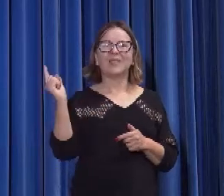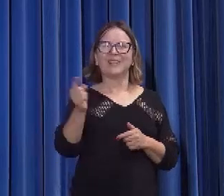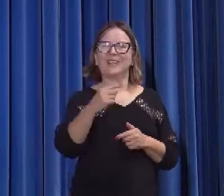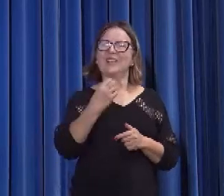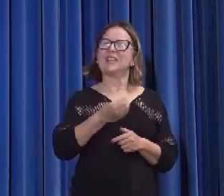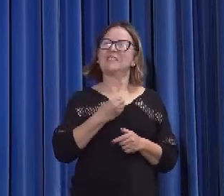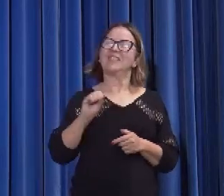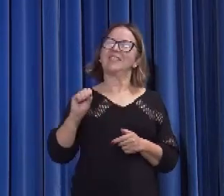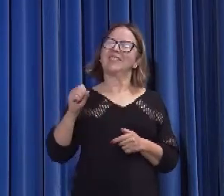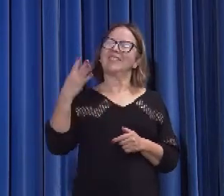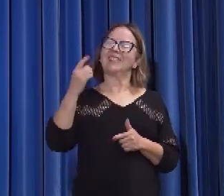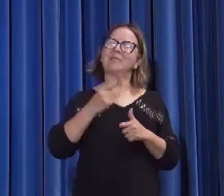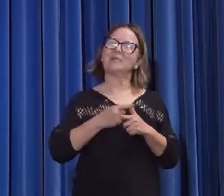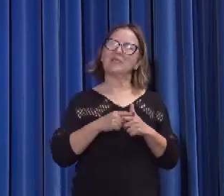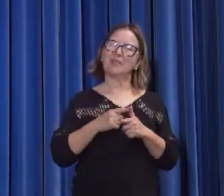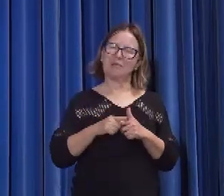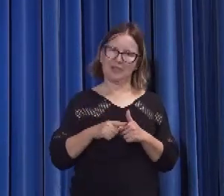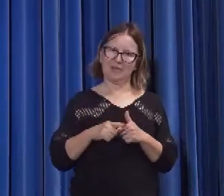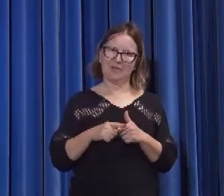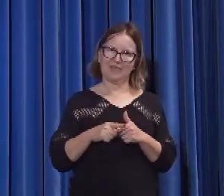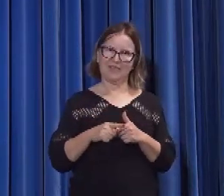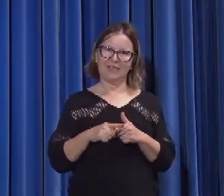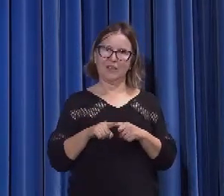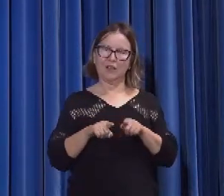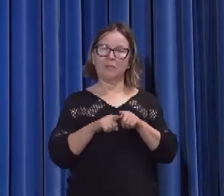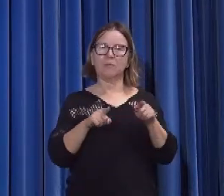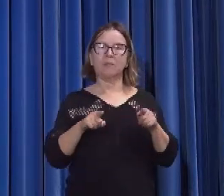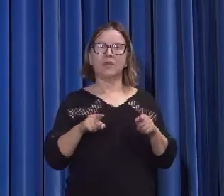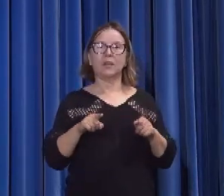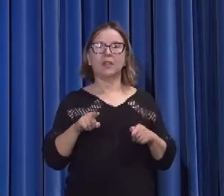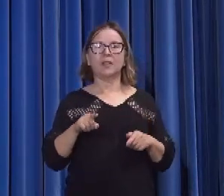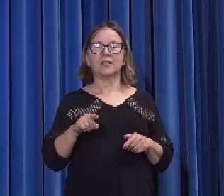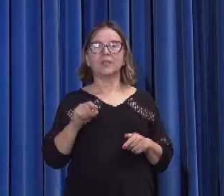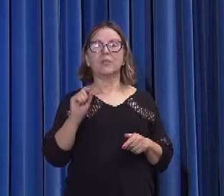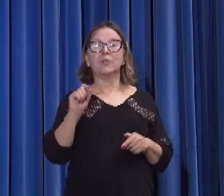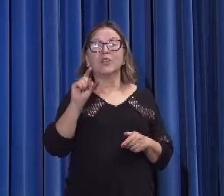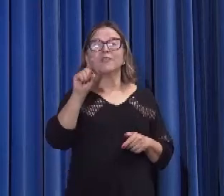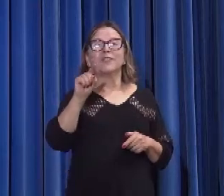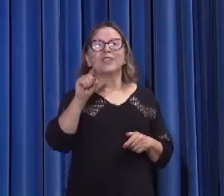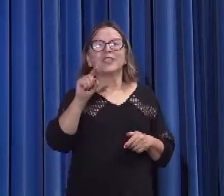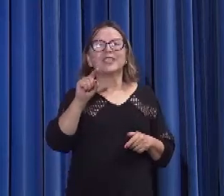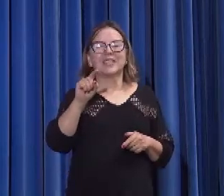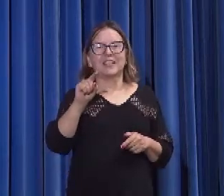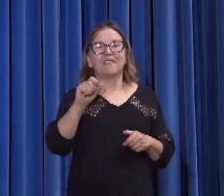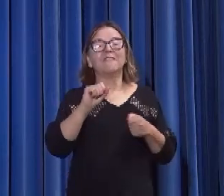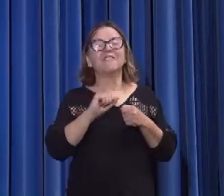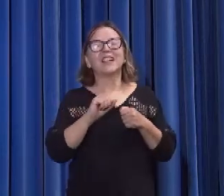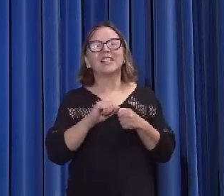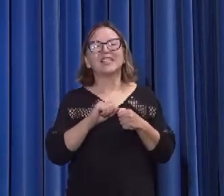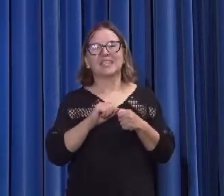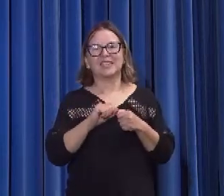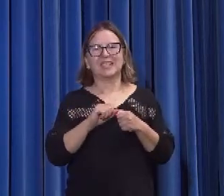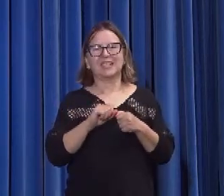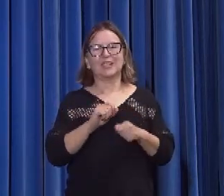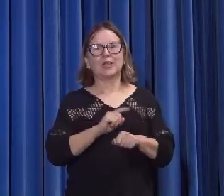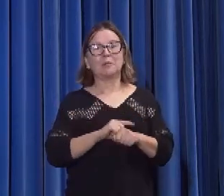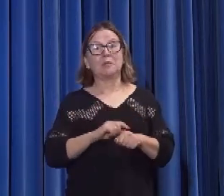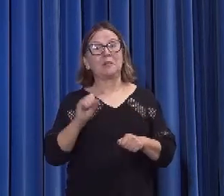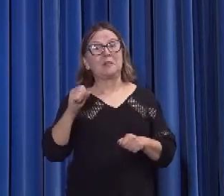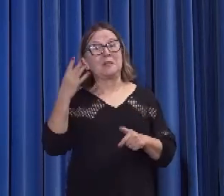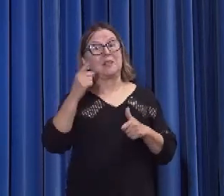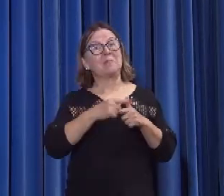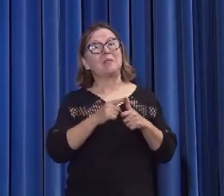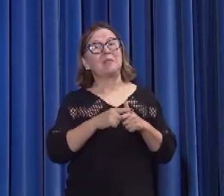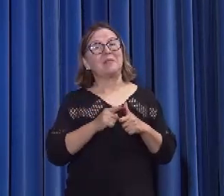A questão é como você vai reagir diante delas. O cristão nascido de novo, que espera uma vida